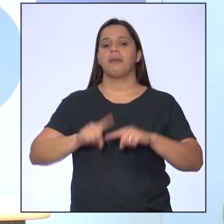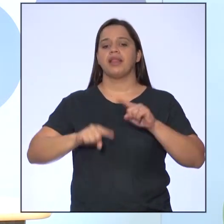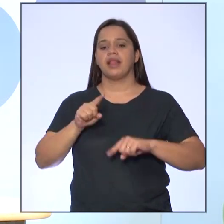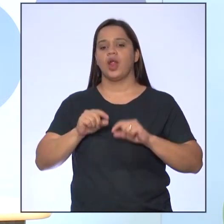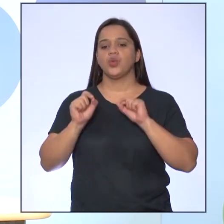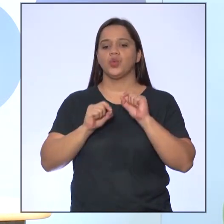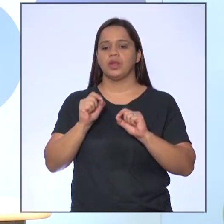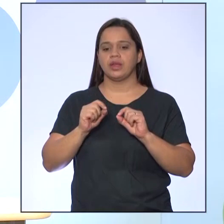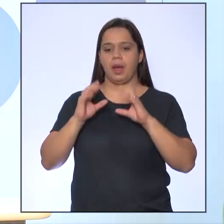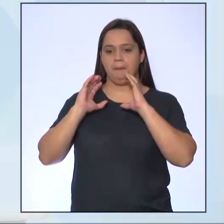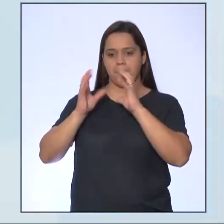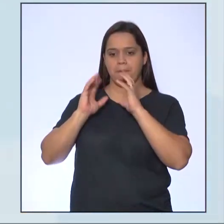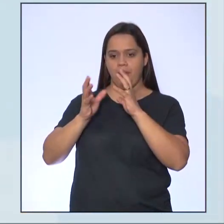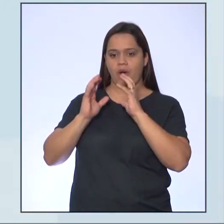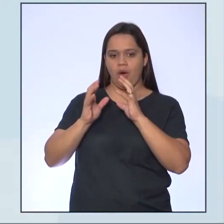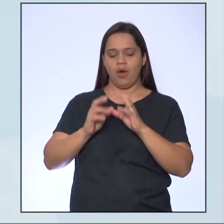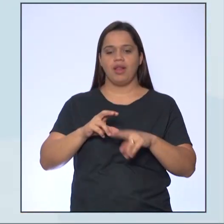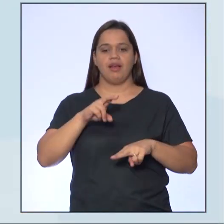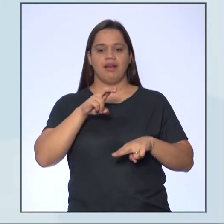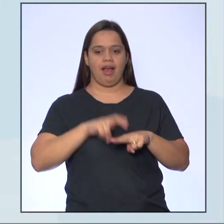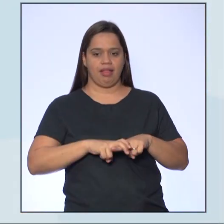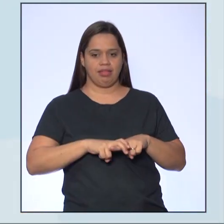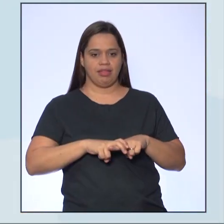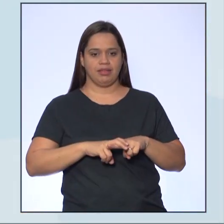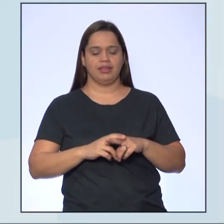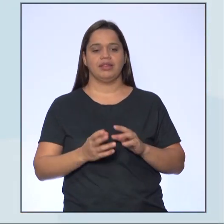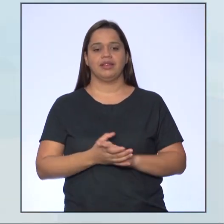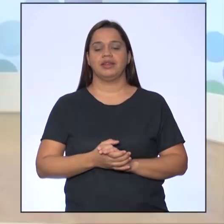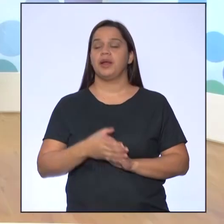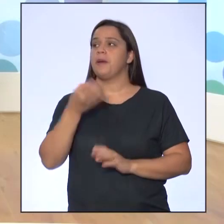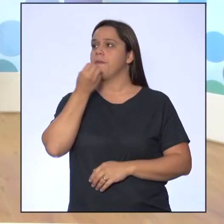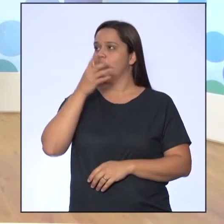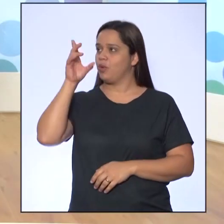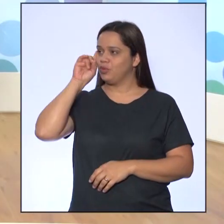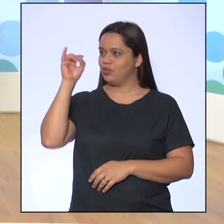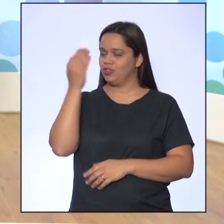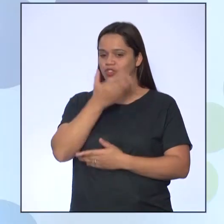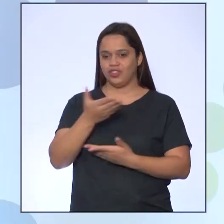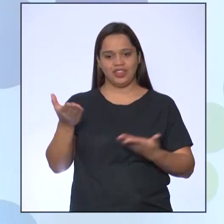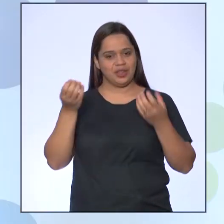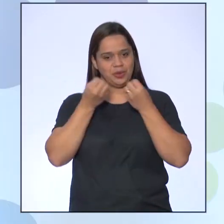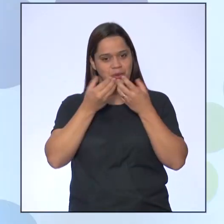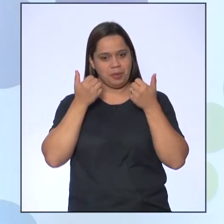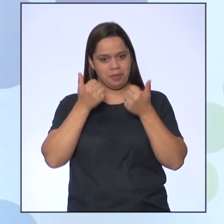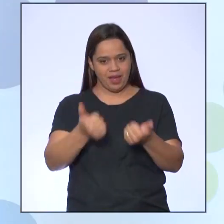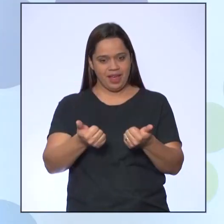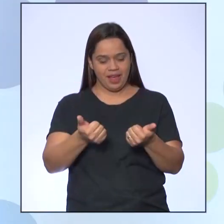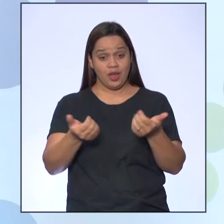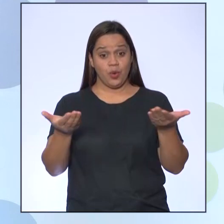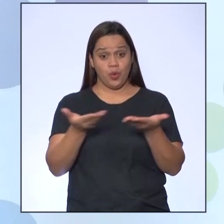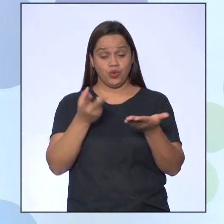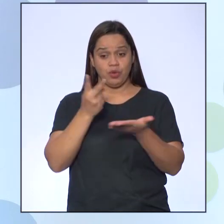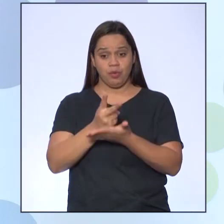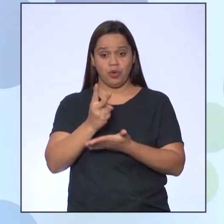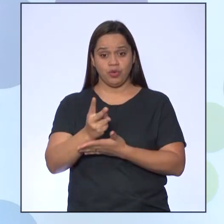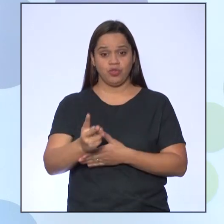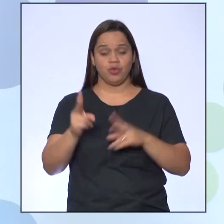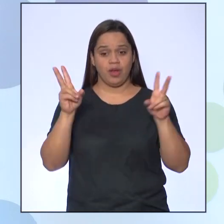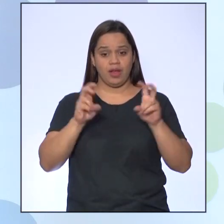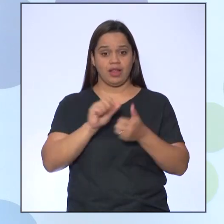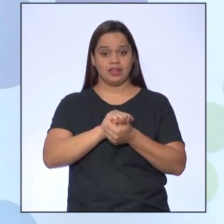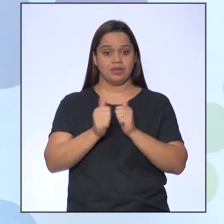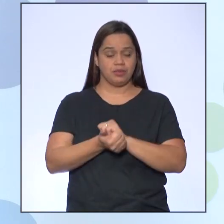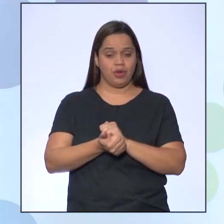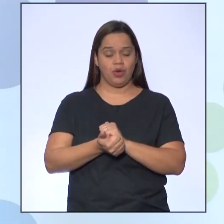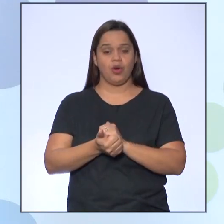cadeira. Com Tá, você, bacana. Sandra. Bom dia, tudo bem? Hoje nós vamos dar continuidade ao nosso tema, esporte de